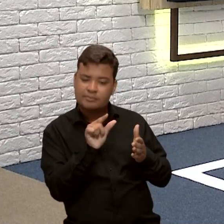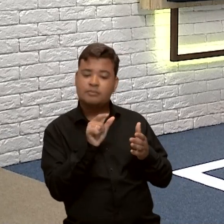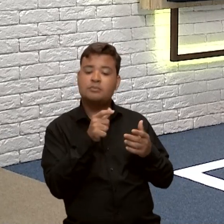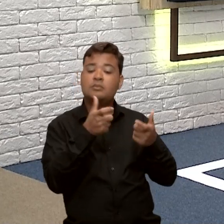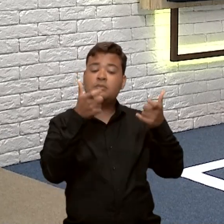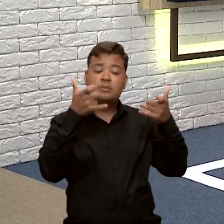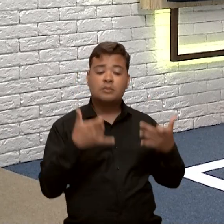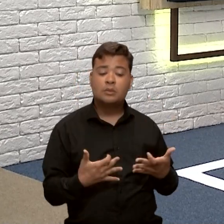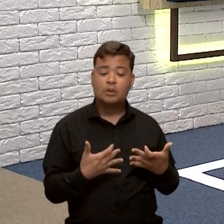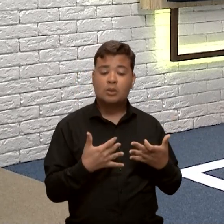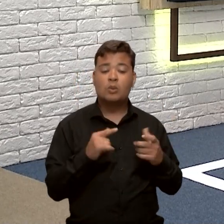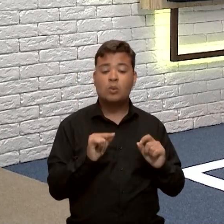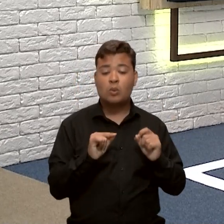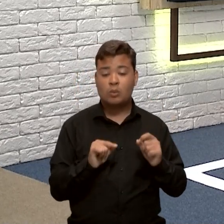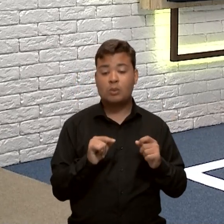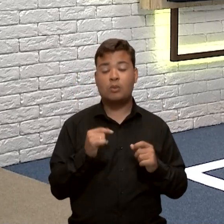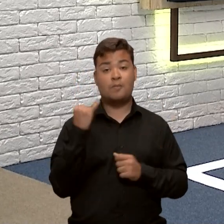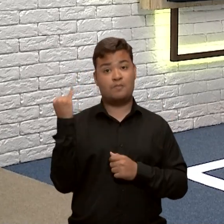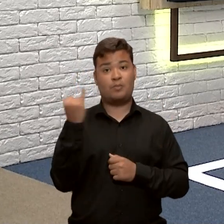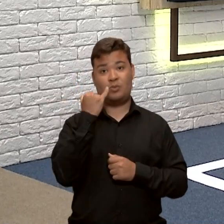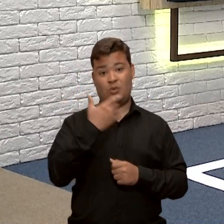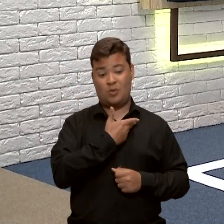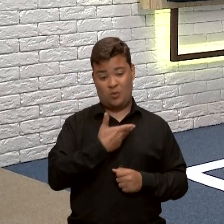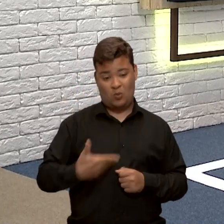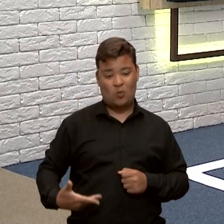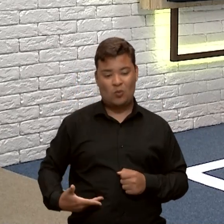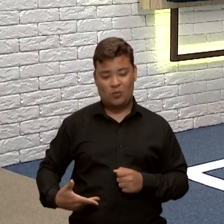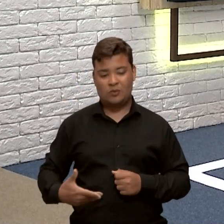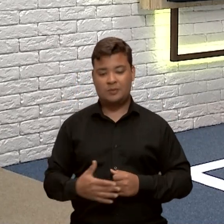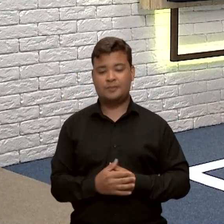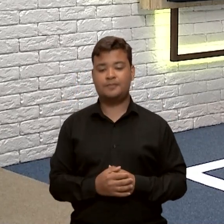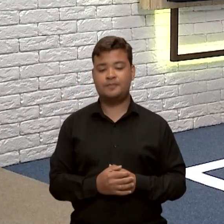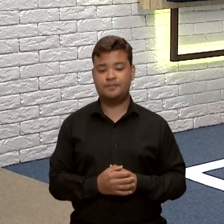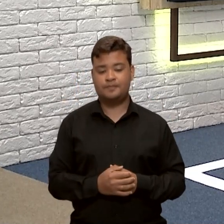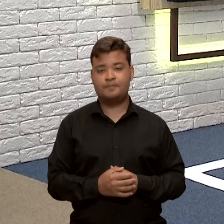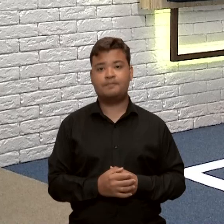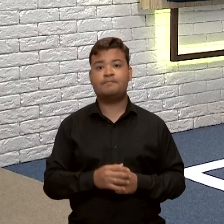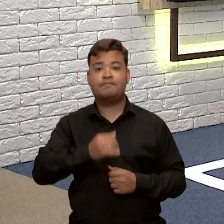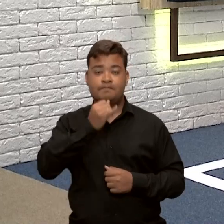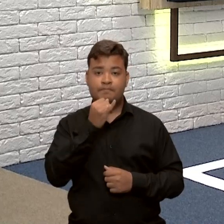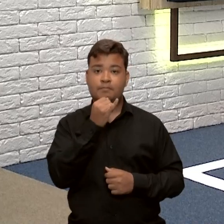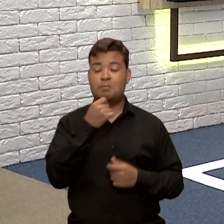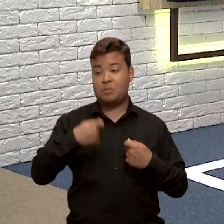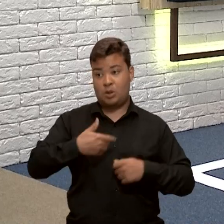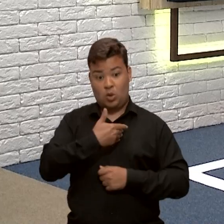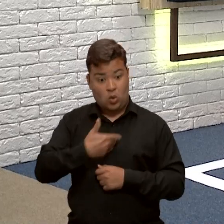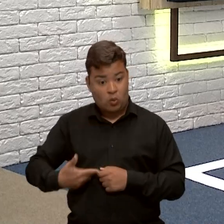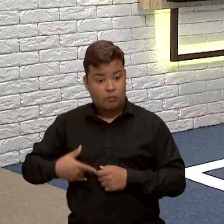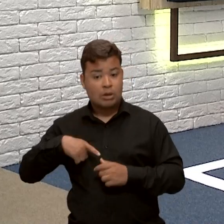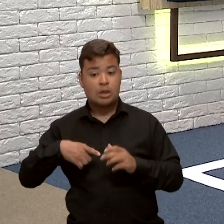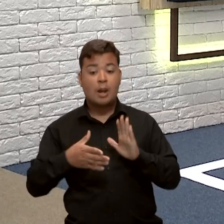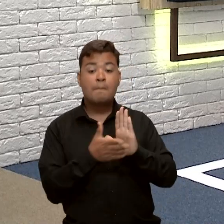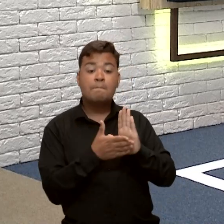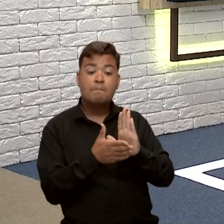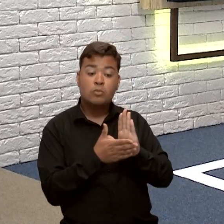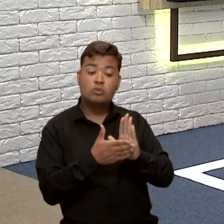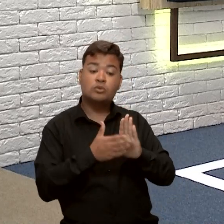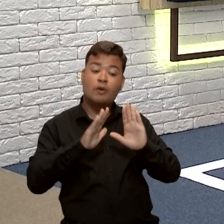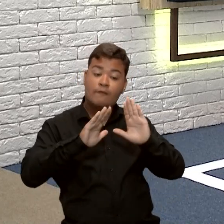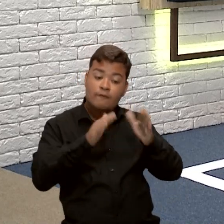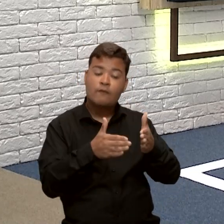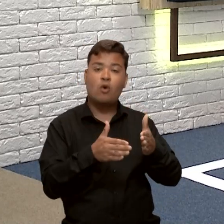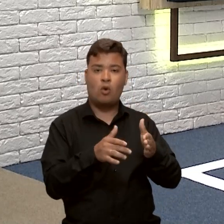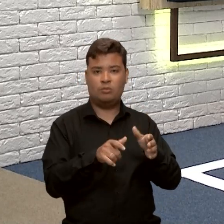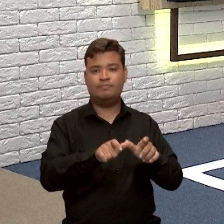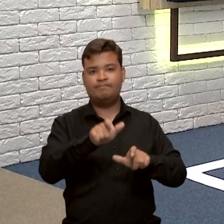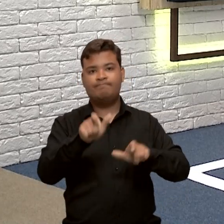Renata destacou, a importância do poder público, né? O poder público ter políticas específicas para essa população, para que essa